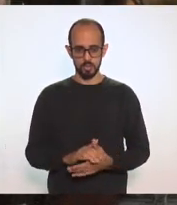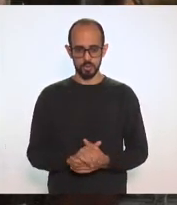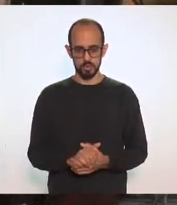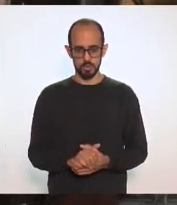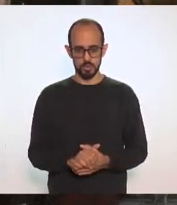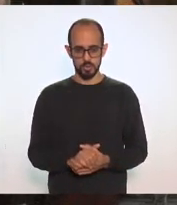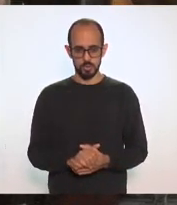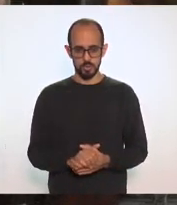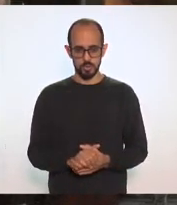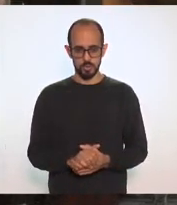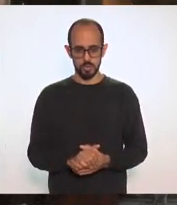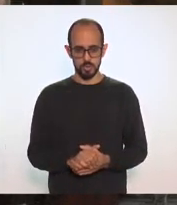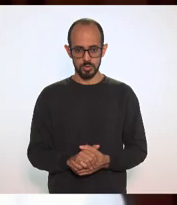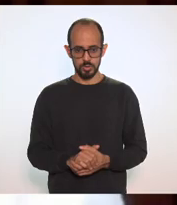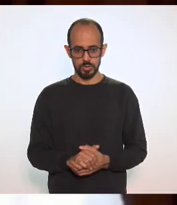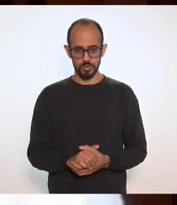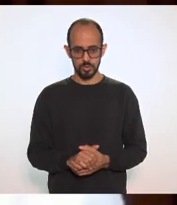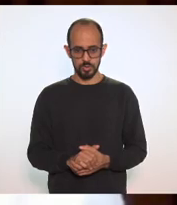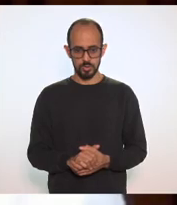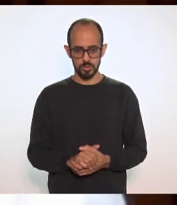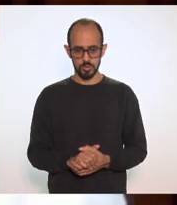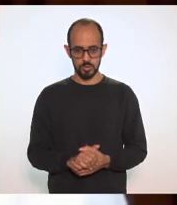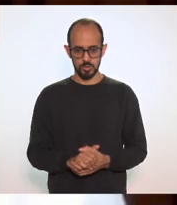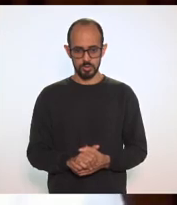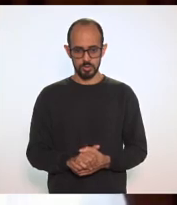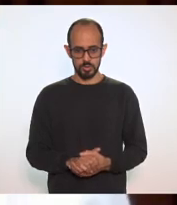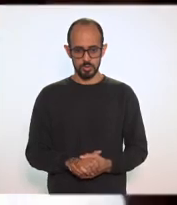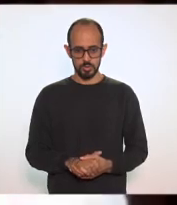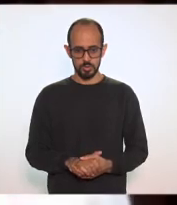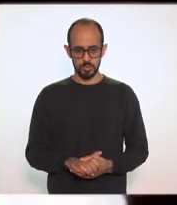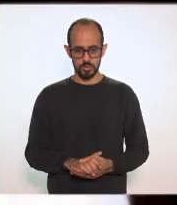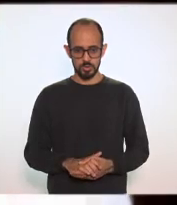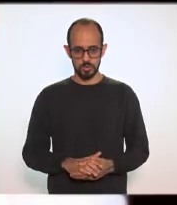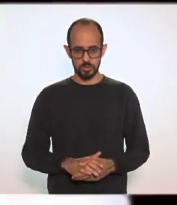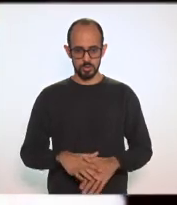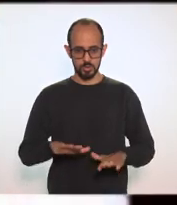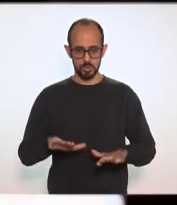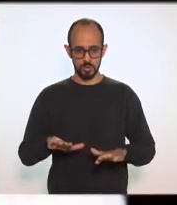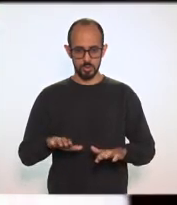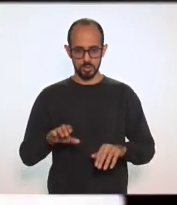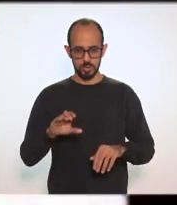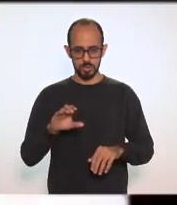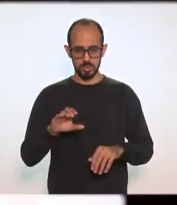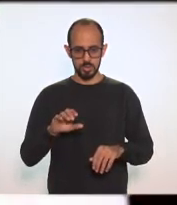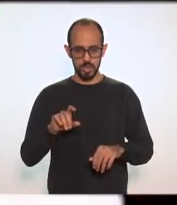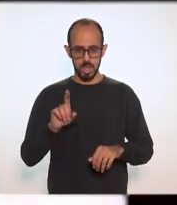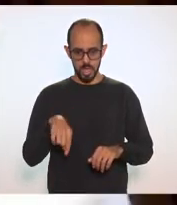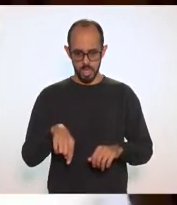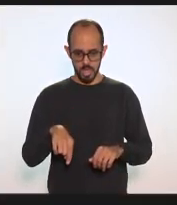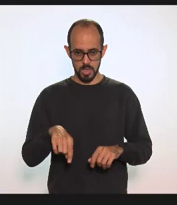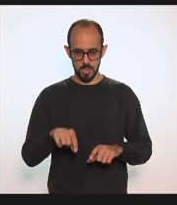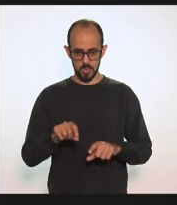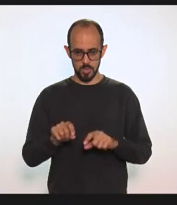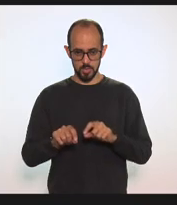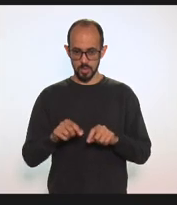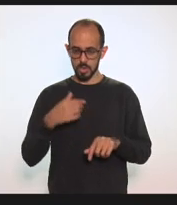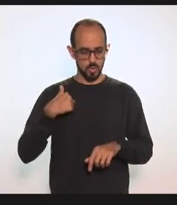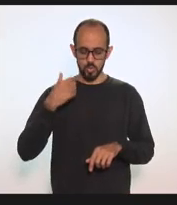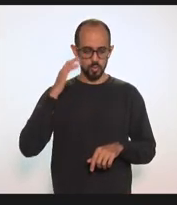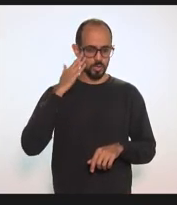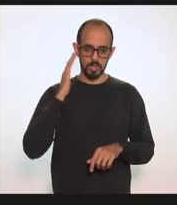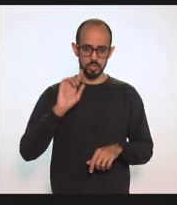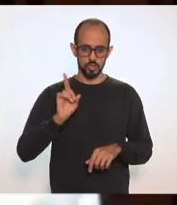Mas com a assessoria. É isso que está escrito, presidente. Não, não é isso, não. Usaram não, de outra caberá, forma. Caberá. Presidente, eu não compreendi. Se